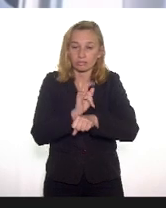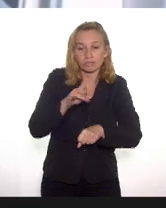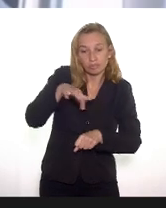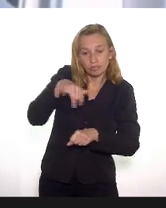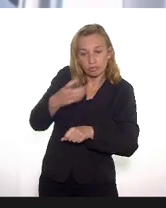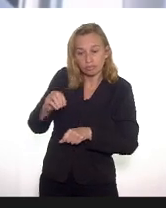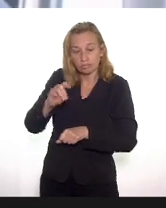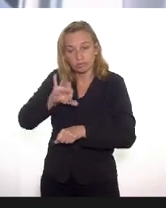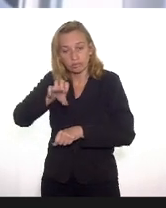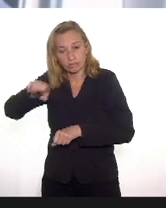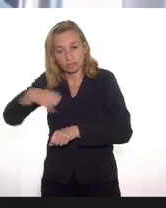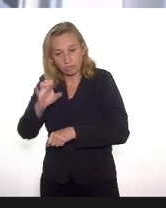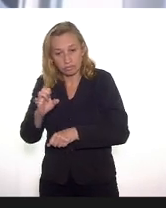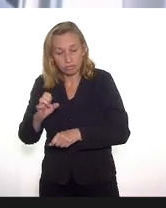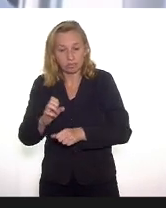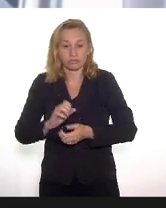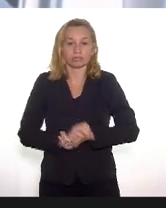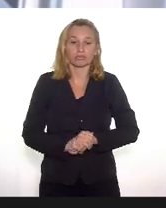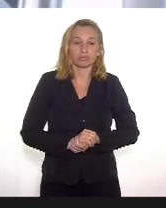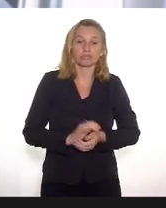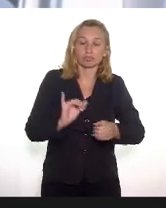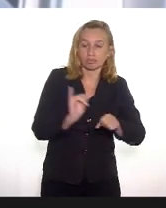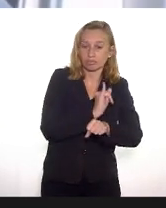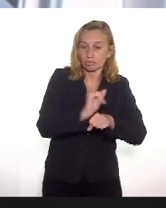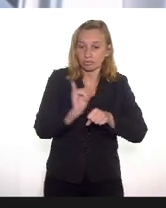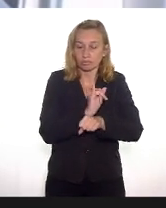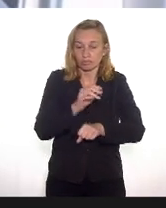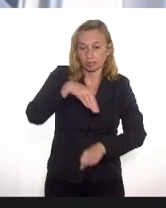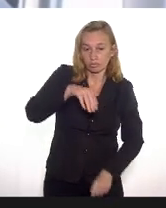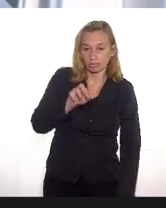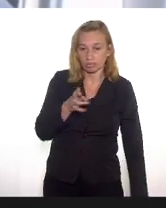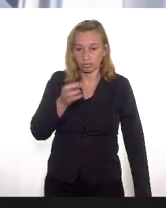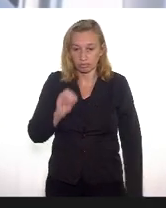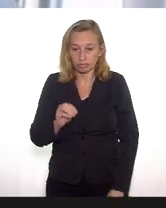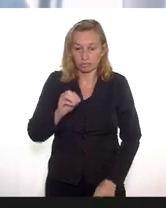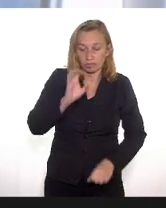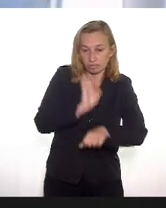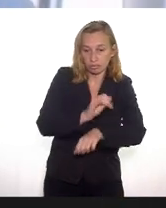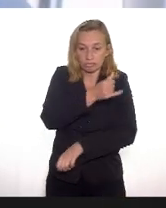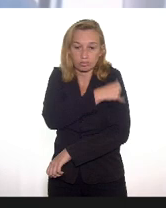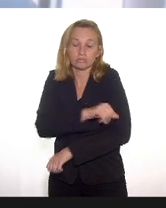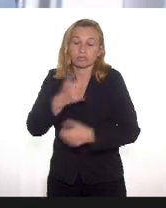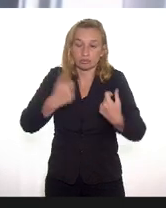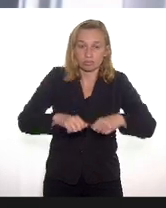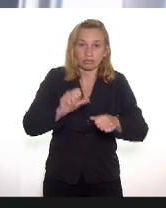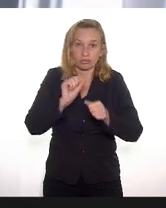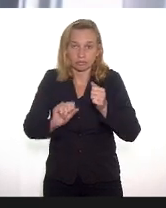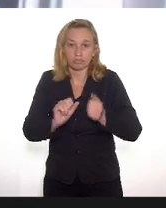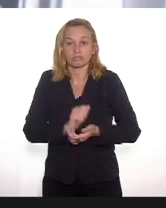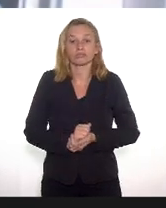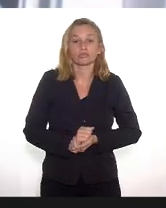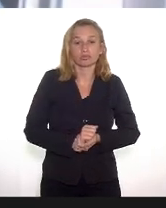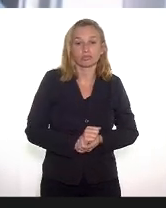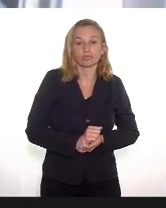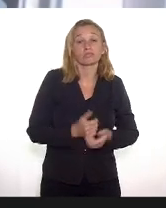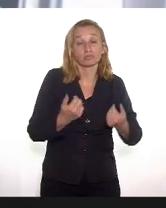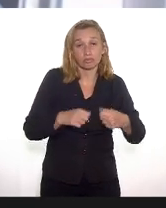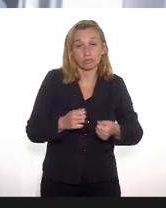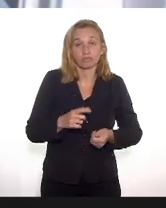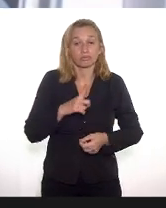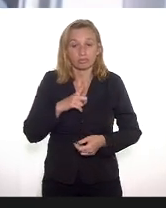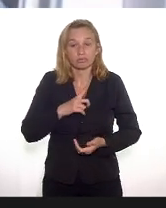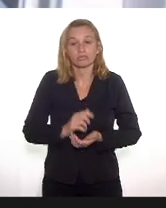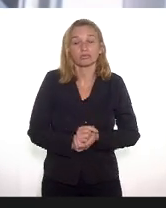CCERG, subsecretário e presidente, no planejamento macro que o Estado do Rio de Janeiro precisa fazer, né? Está carente disso há algum tempo. Ao